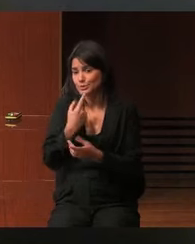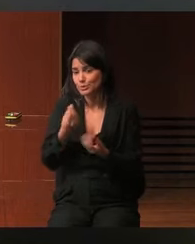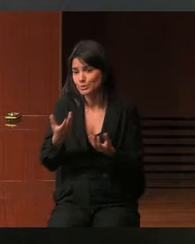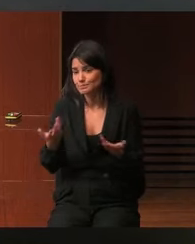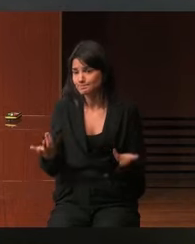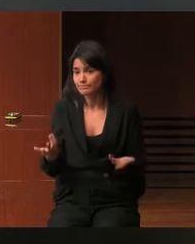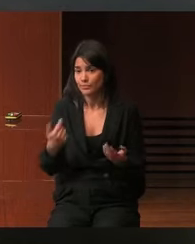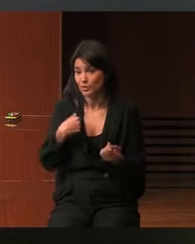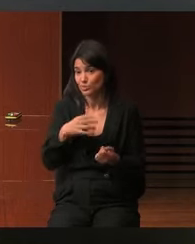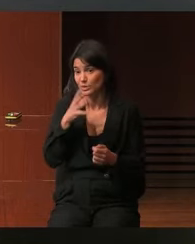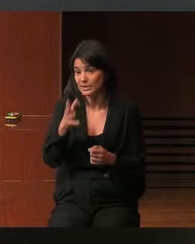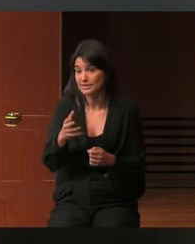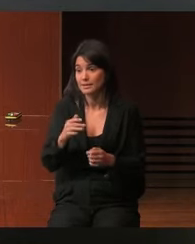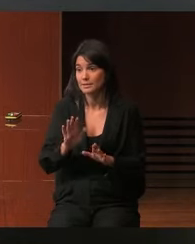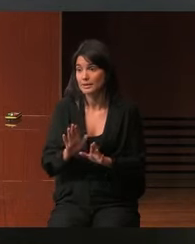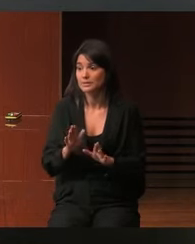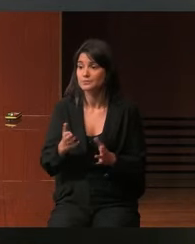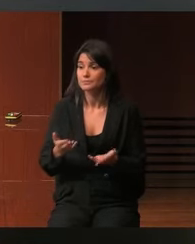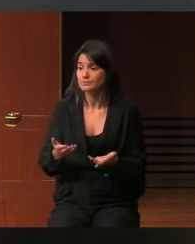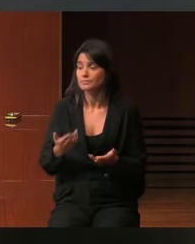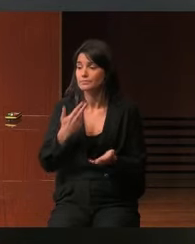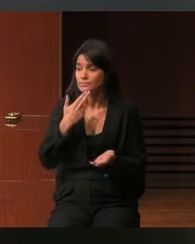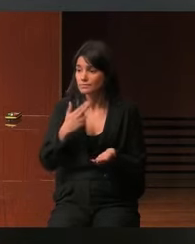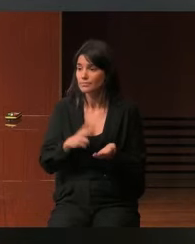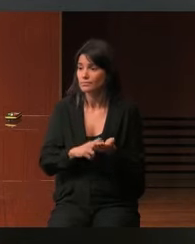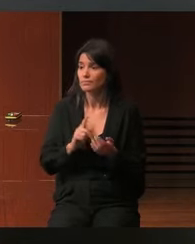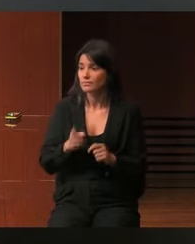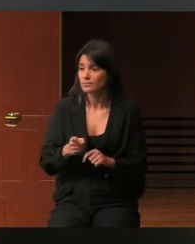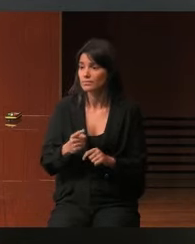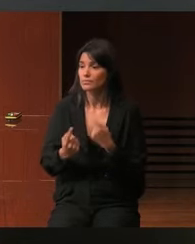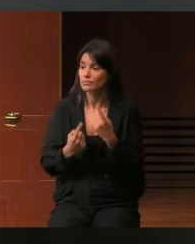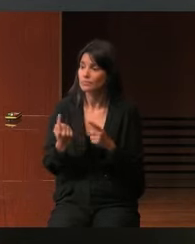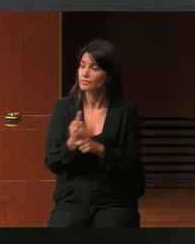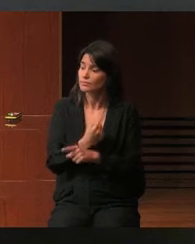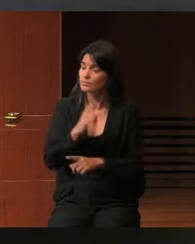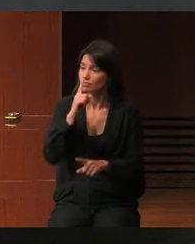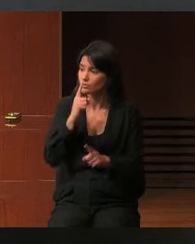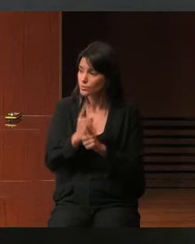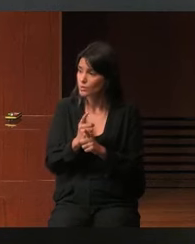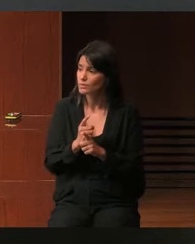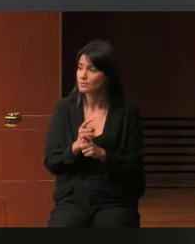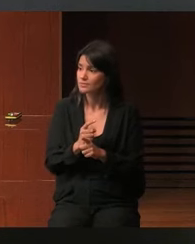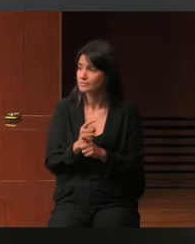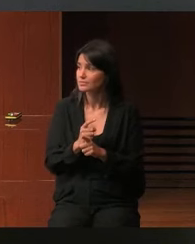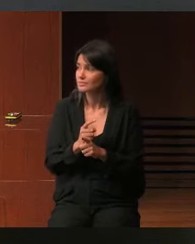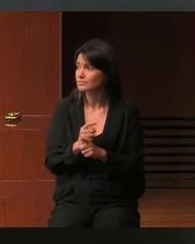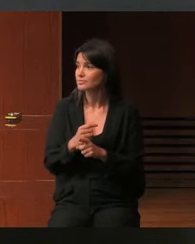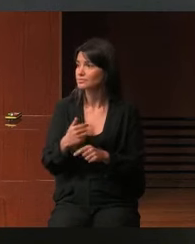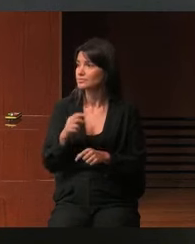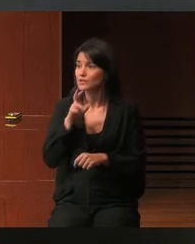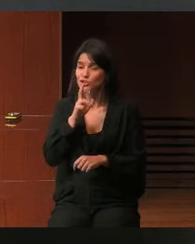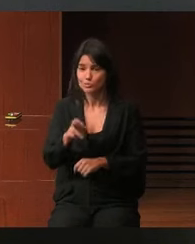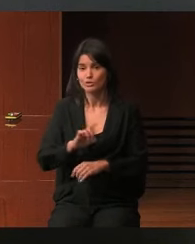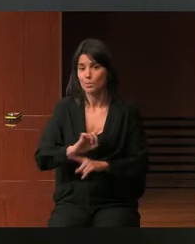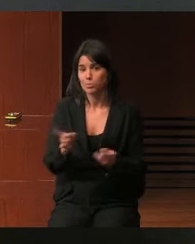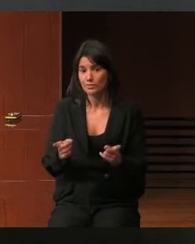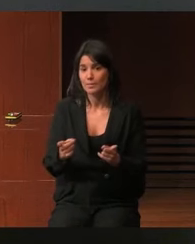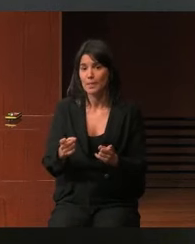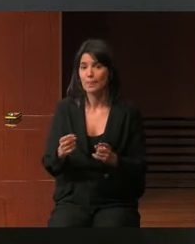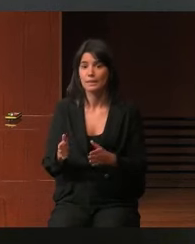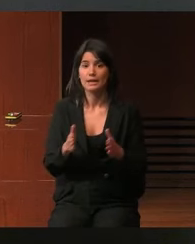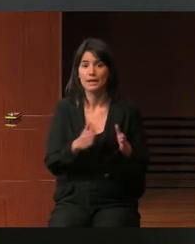o que eu estou a dizer, mas é de facto alguma coisa que simultaneamente impede a resposta